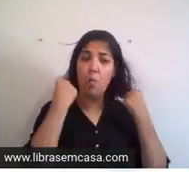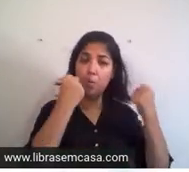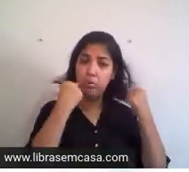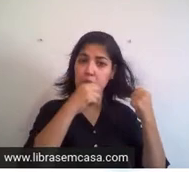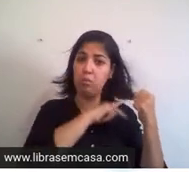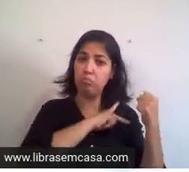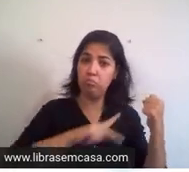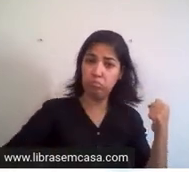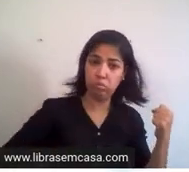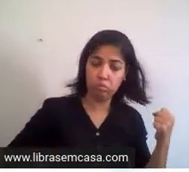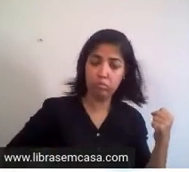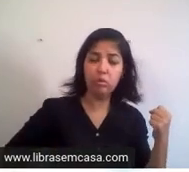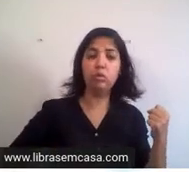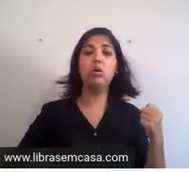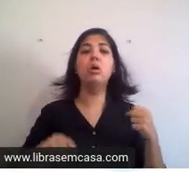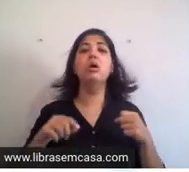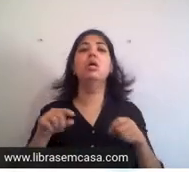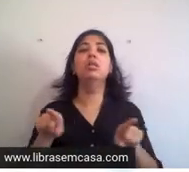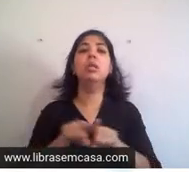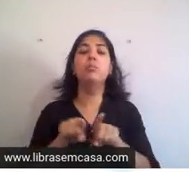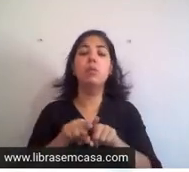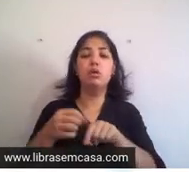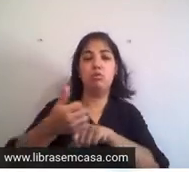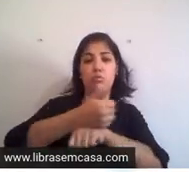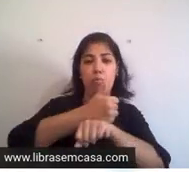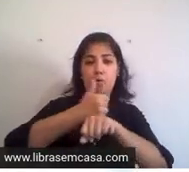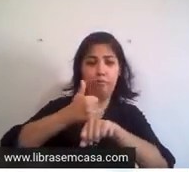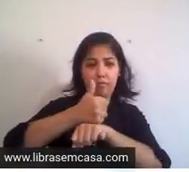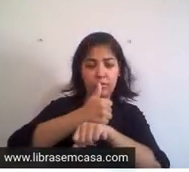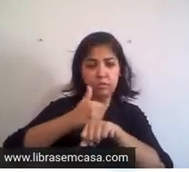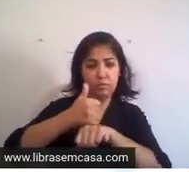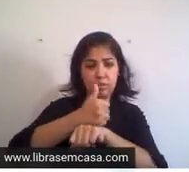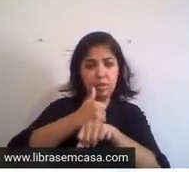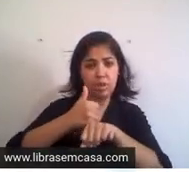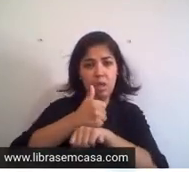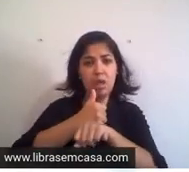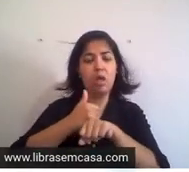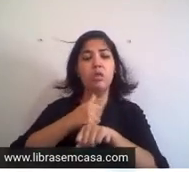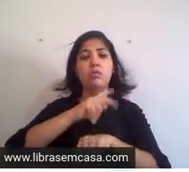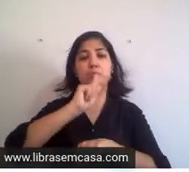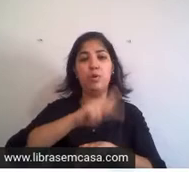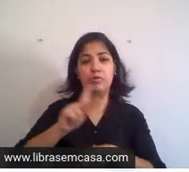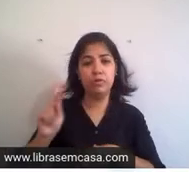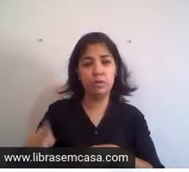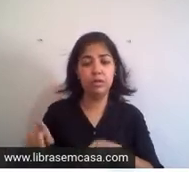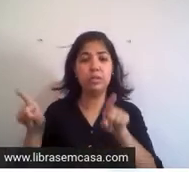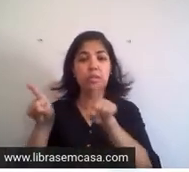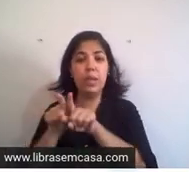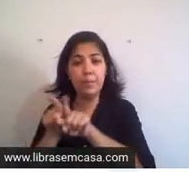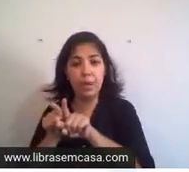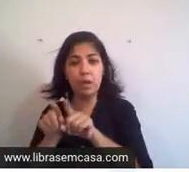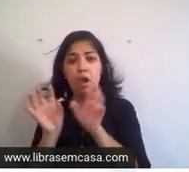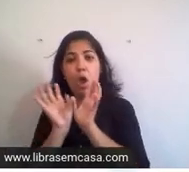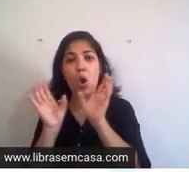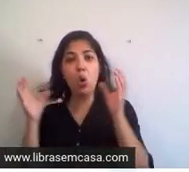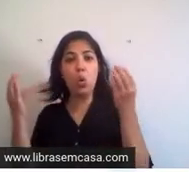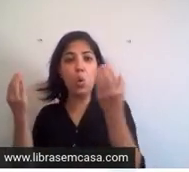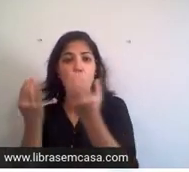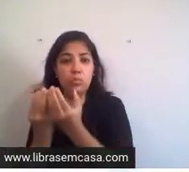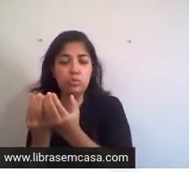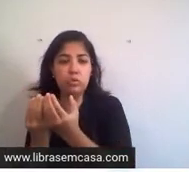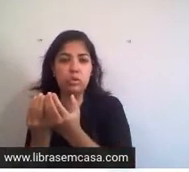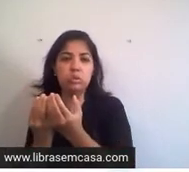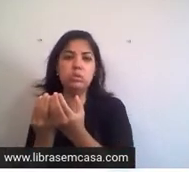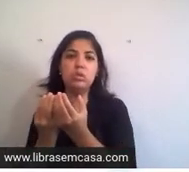é formado pelos profissionais, né, por professores e também pela comunidade. Pais